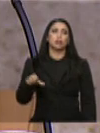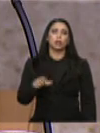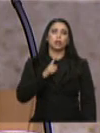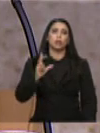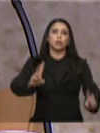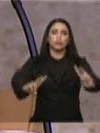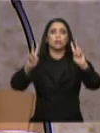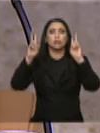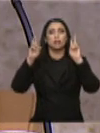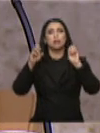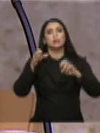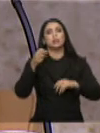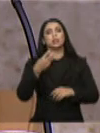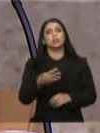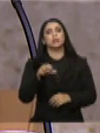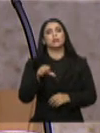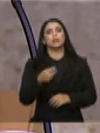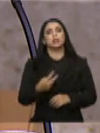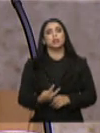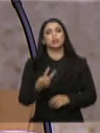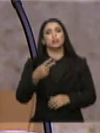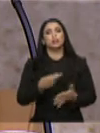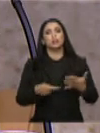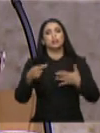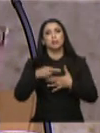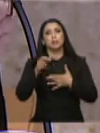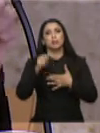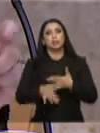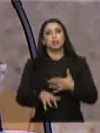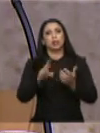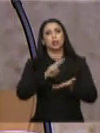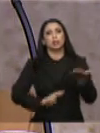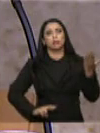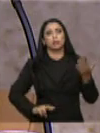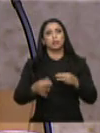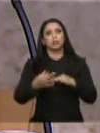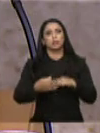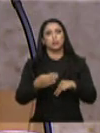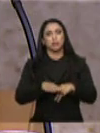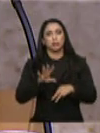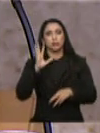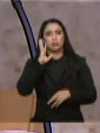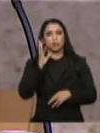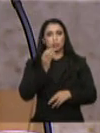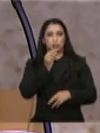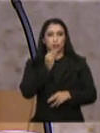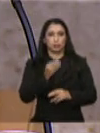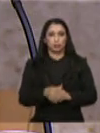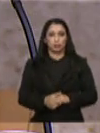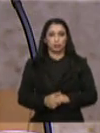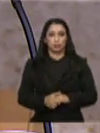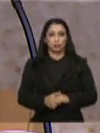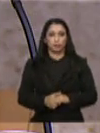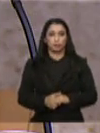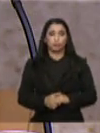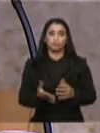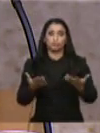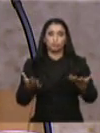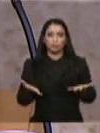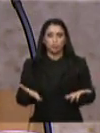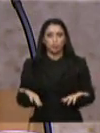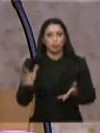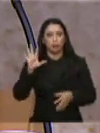363.889, tema 392 da repercussão geral, sob a relatoria do ministro Dias Toffoli. Em suma,